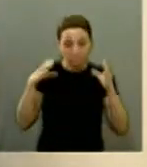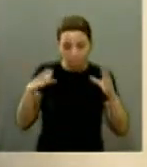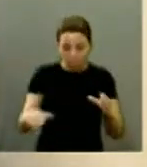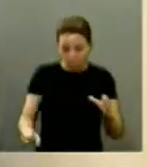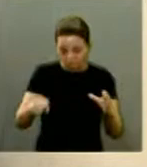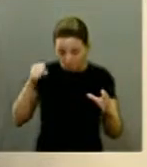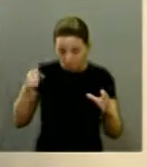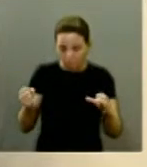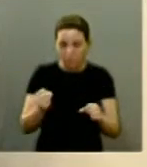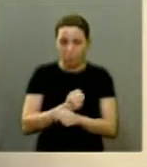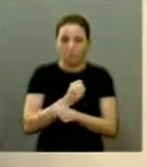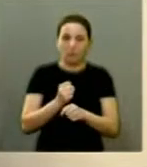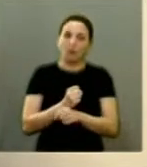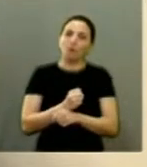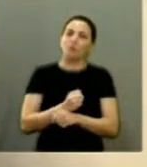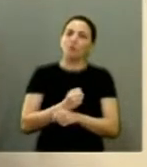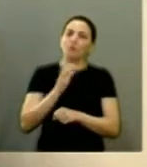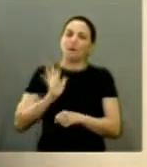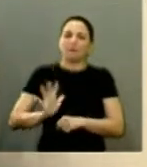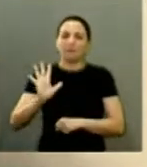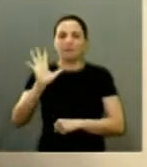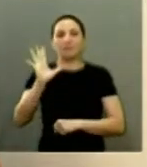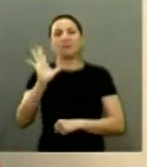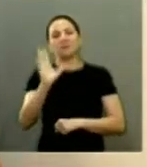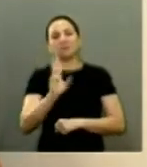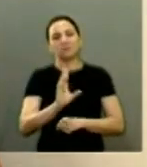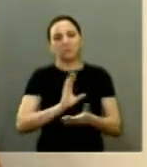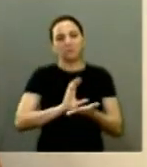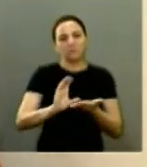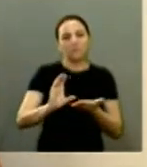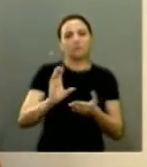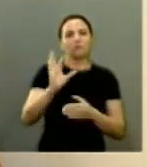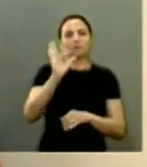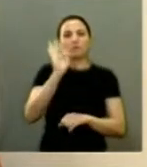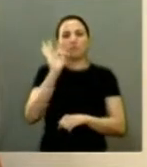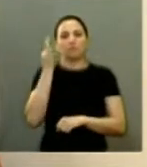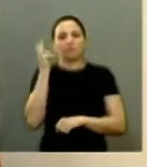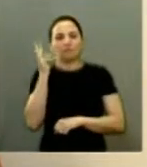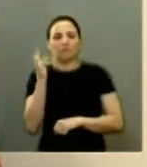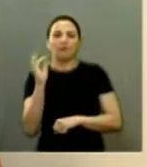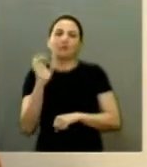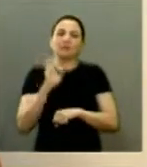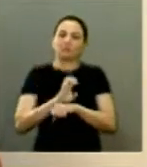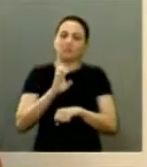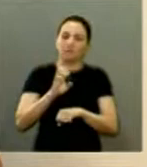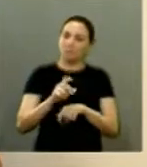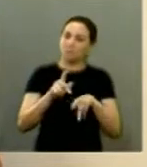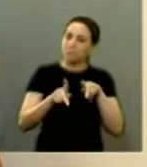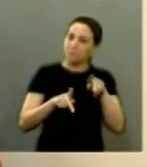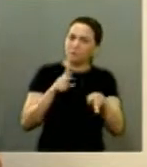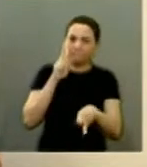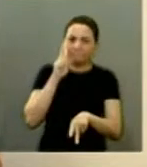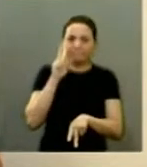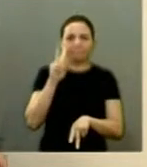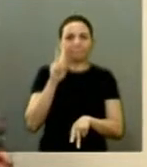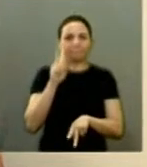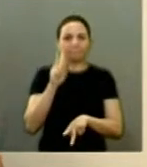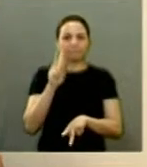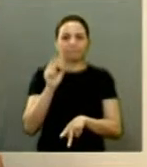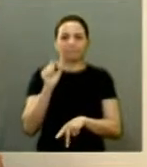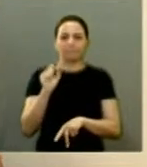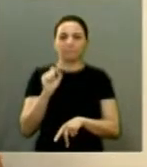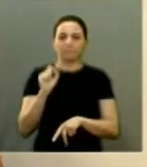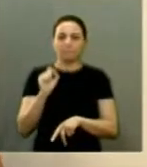obra cara que teve recursos federais, recursos municipais, que a população às vezes não vê, né?